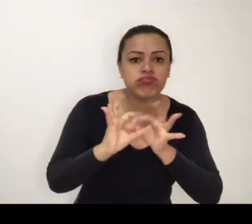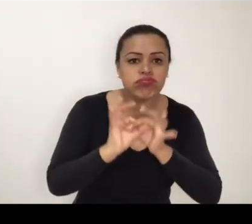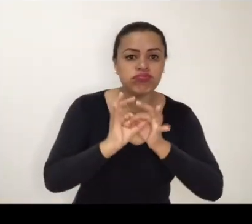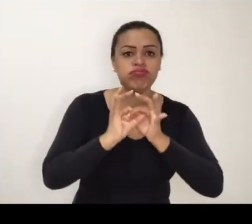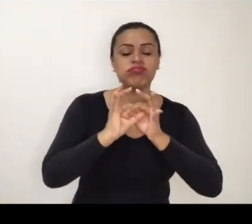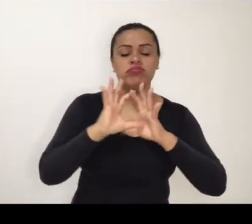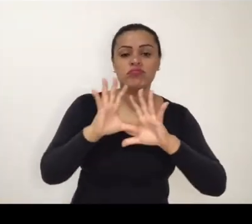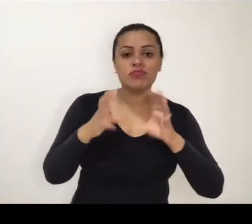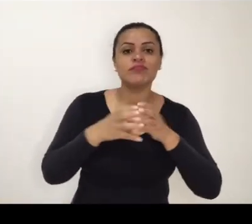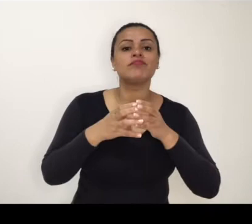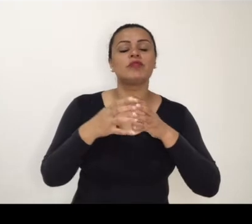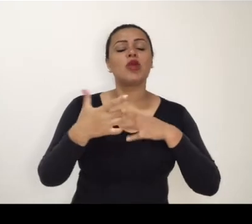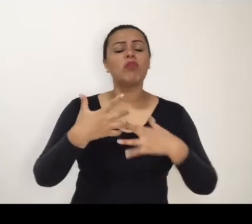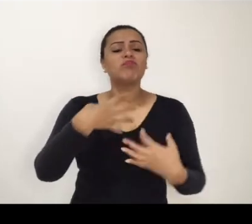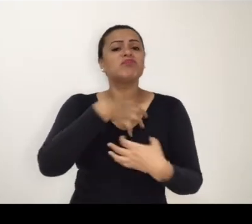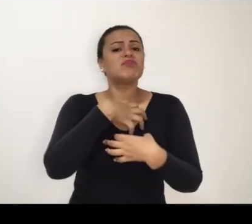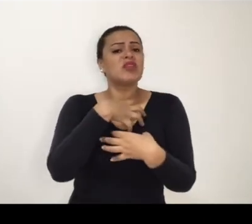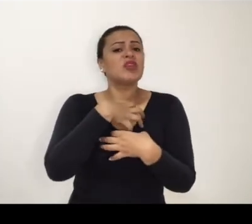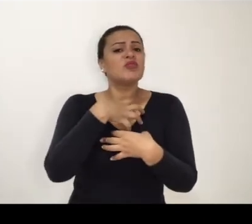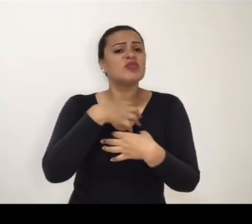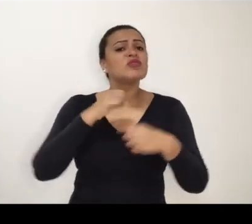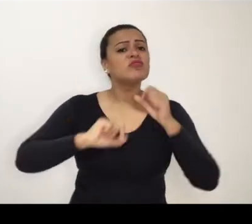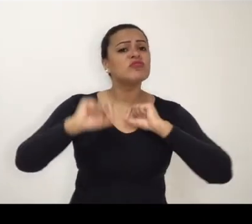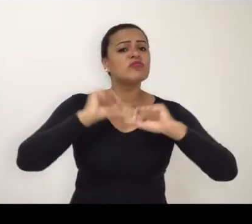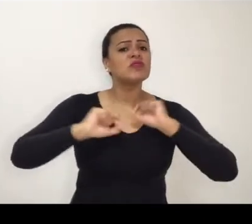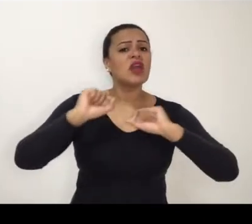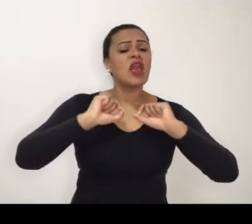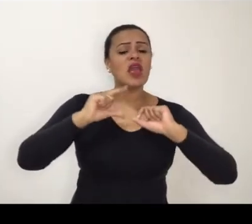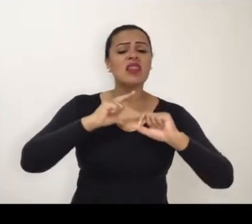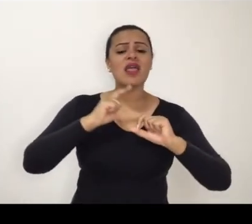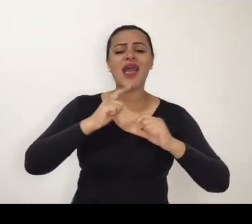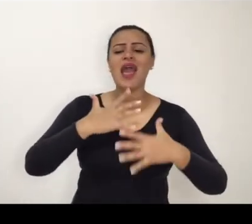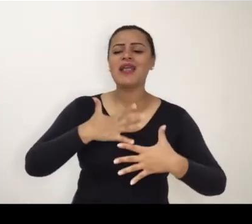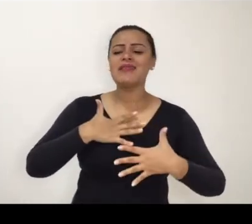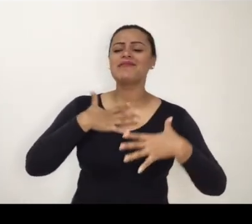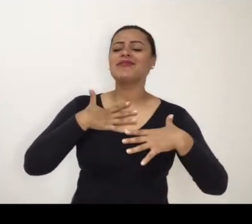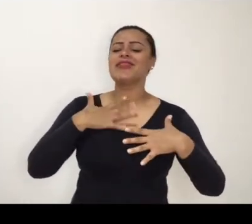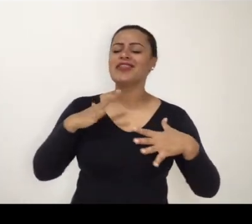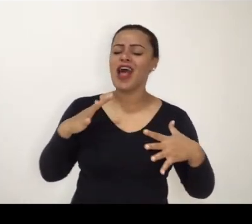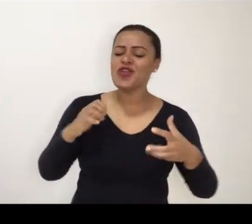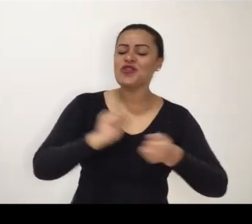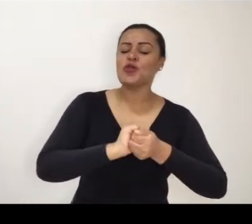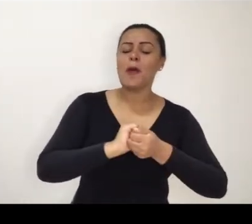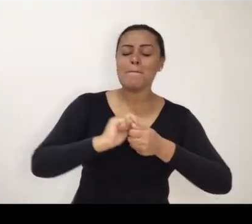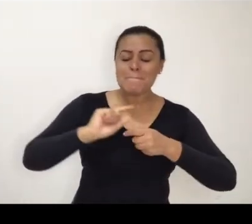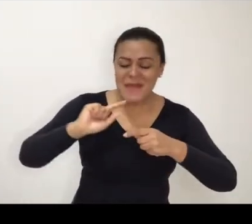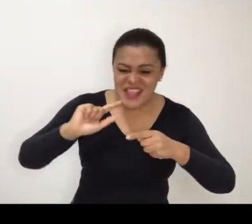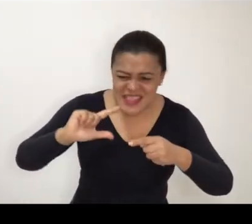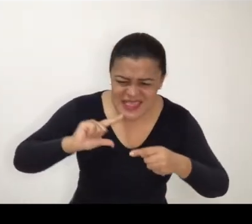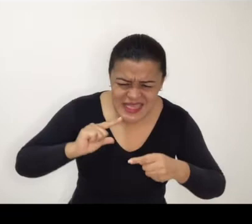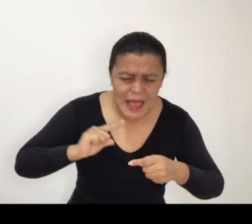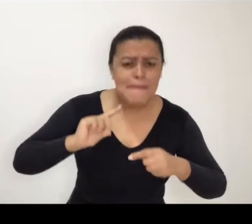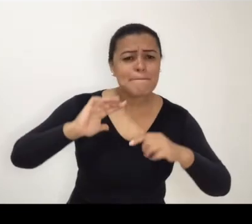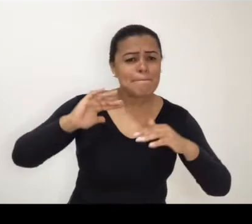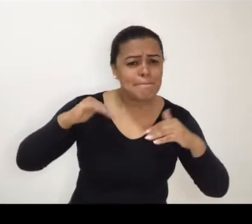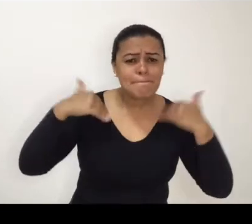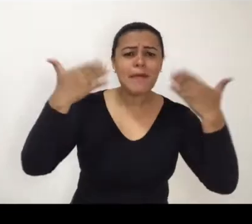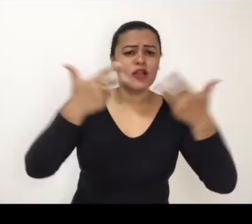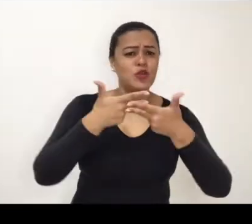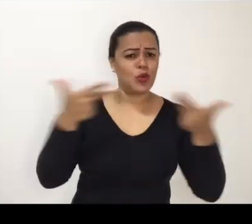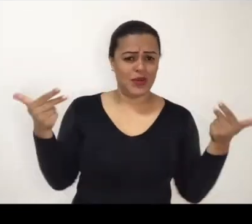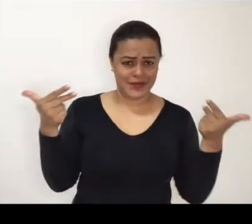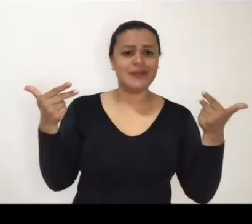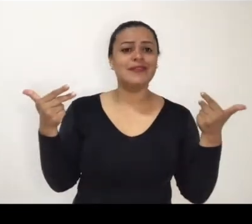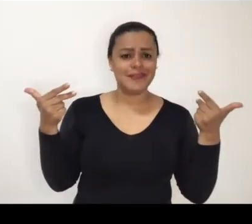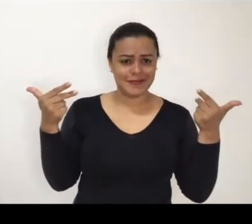um outro lugar que está para além desse prazer também do estar junto, do prazer e dos deslocamentos enormes que tem a ver